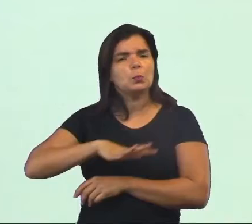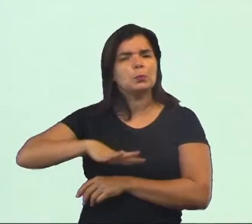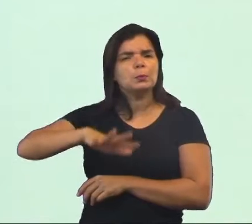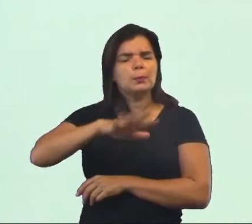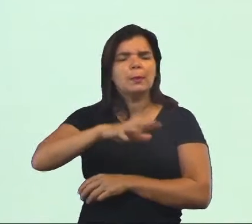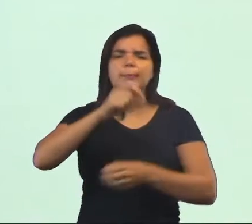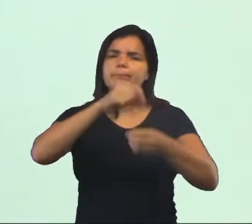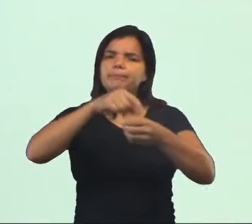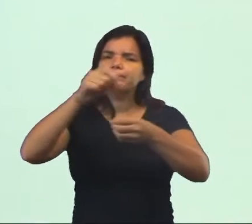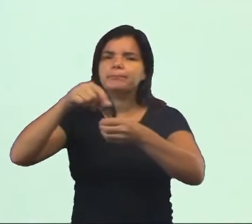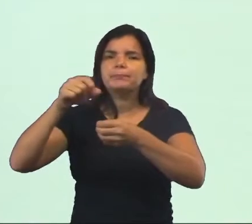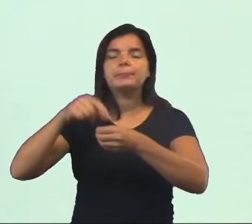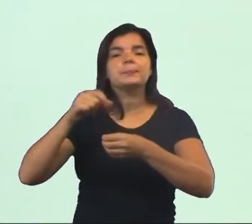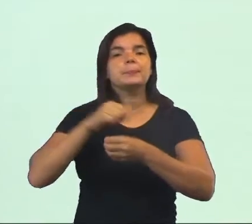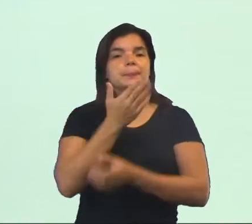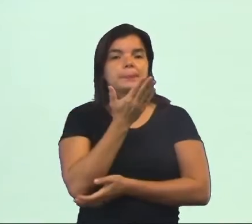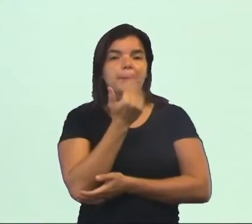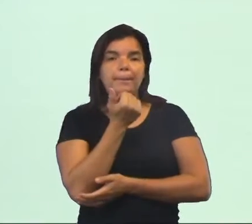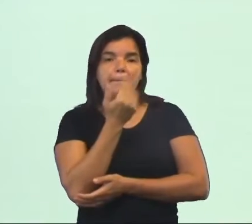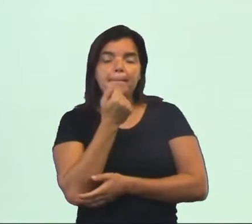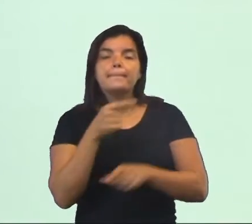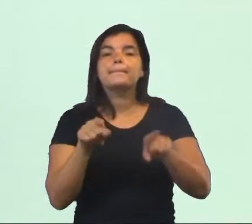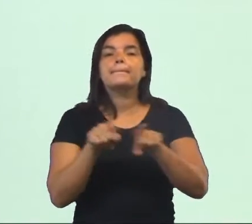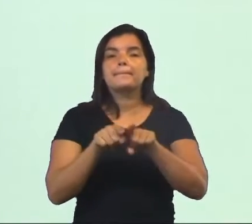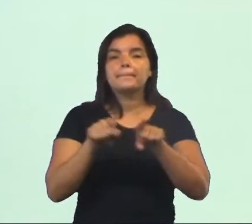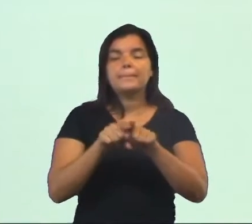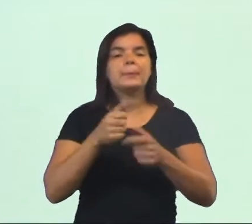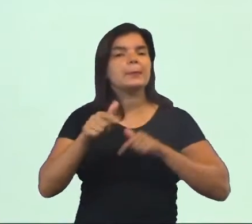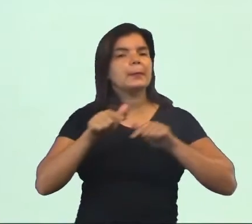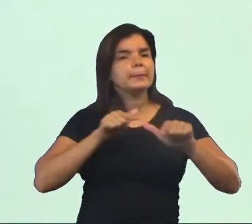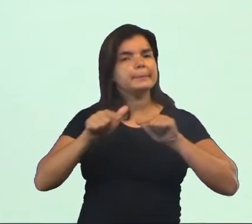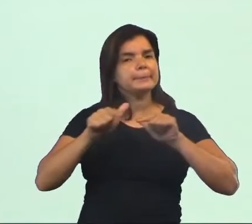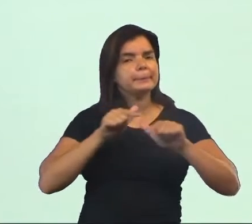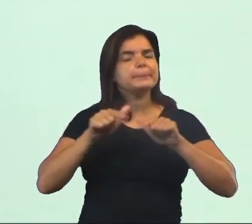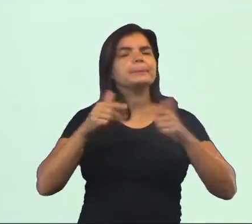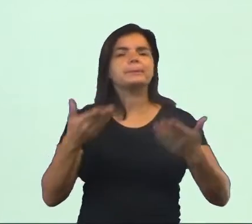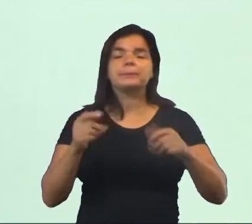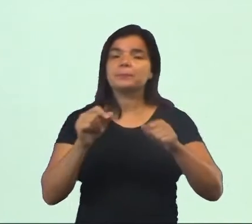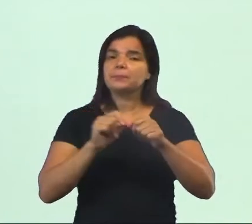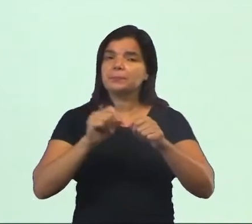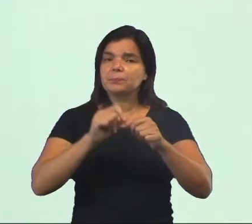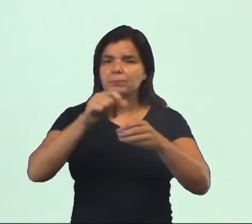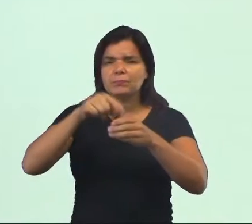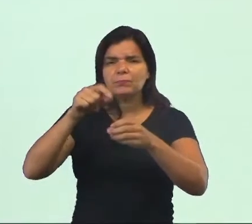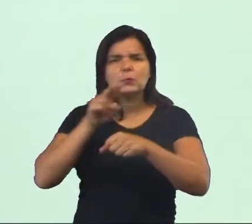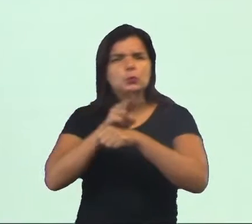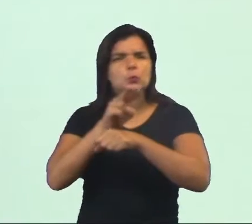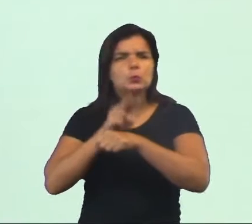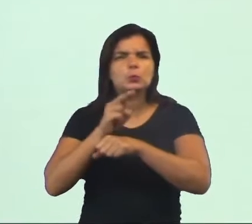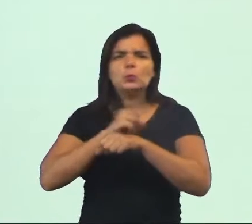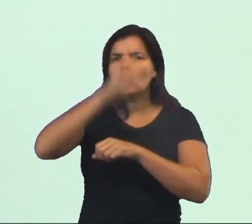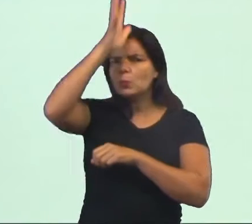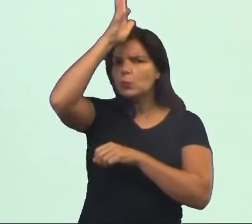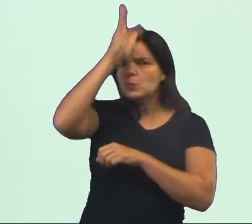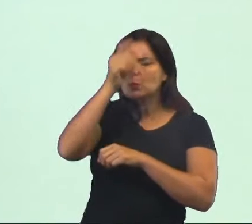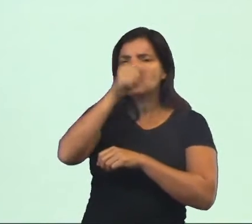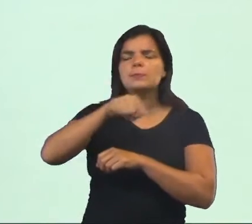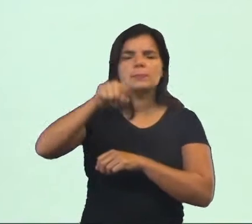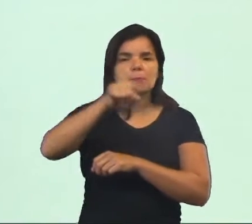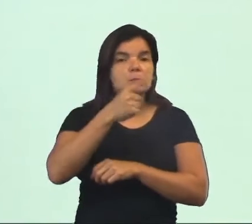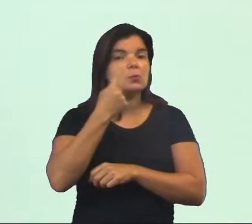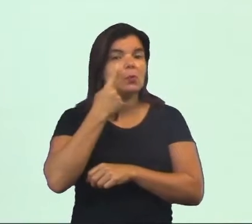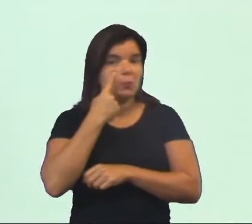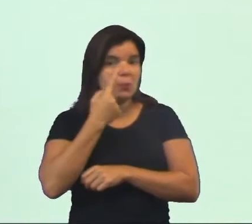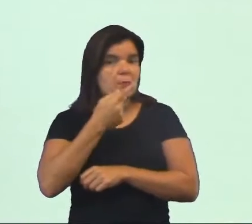eu cultivava alimentos, que eu trabalhava ali, fazia criação de galinhas. Você já ouviu alguma